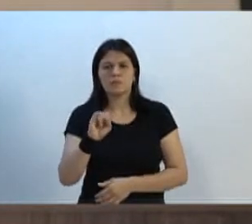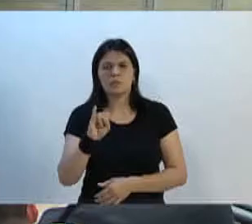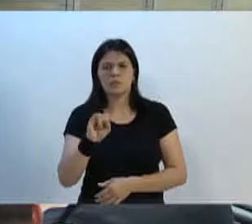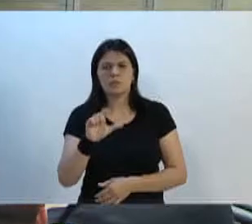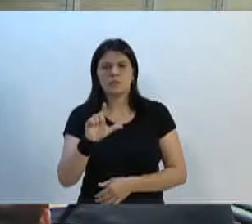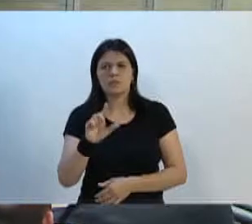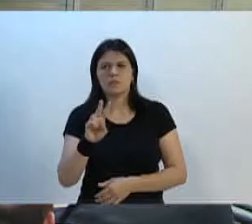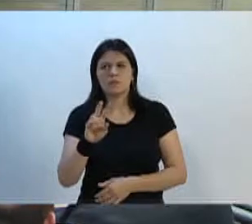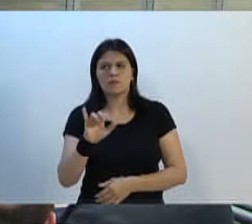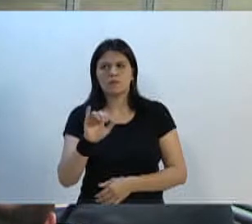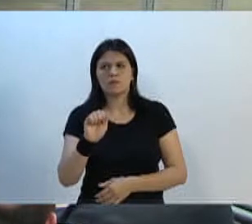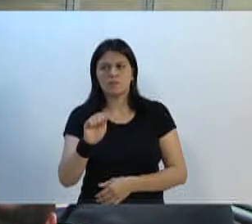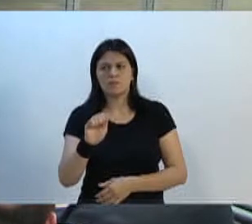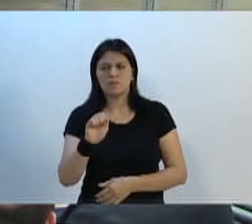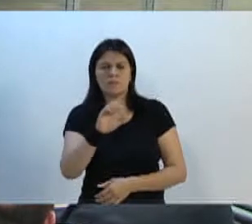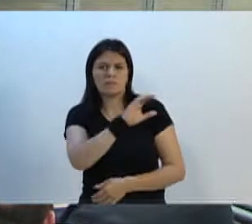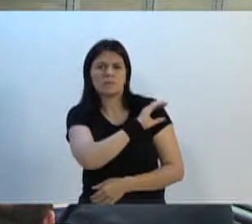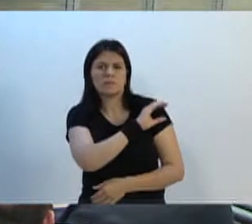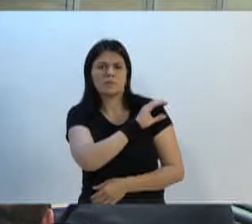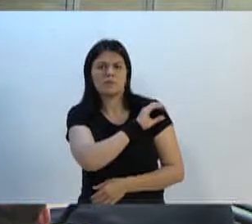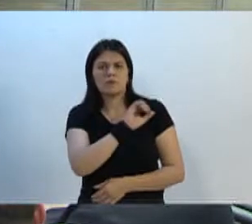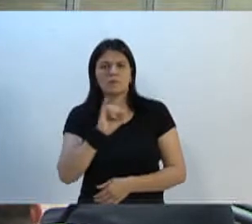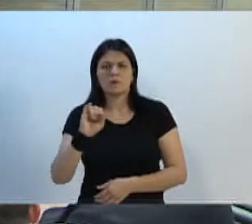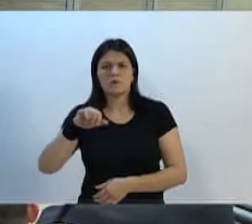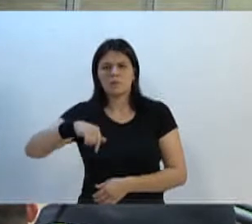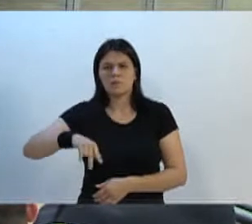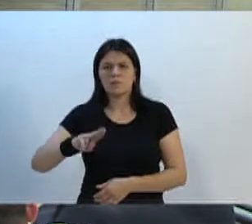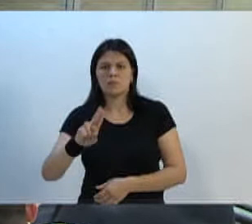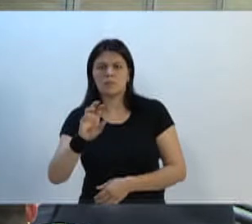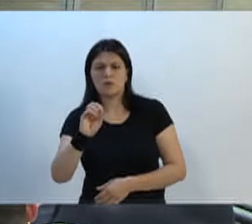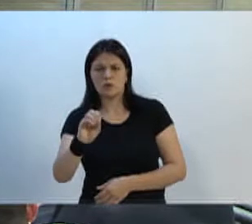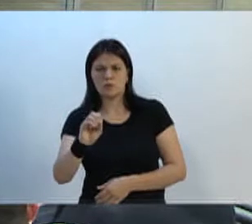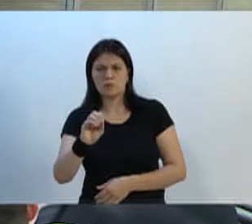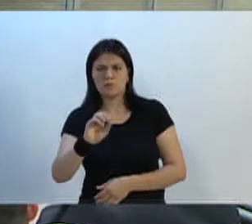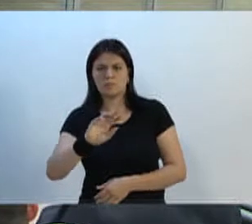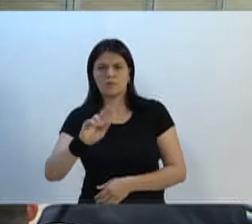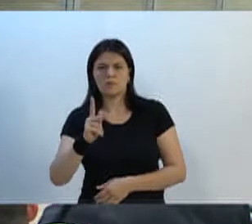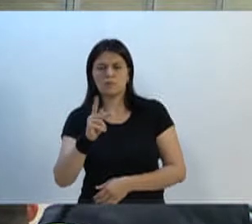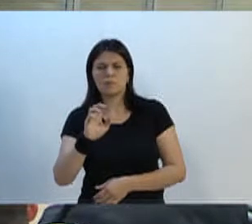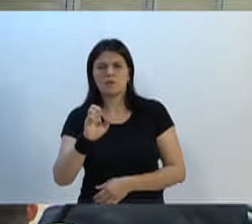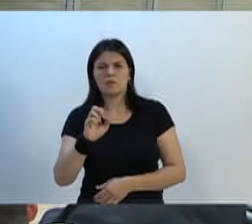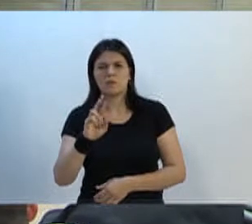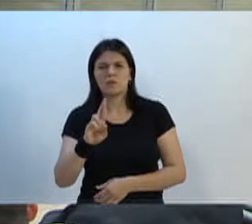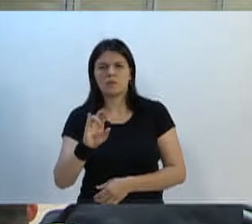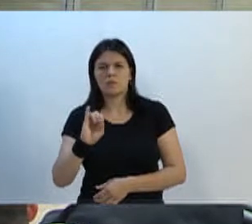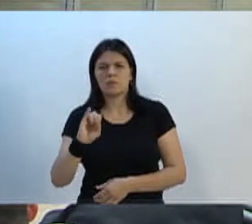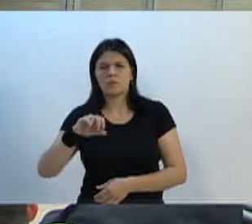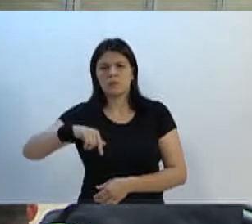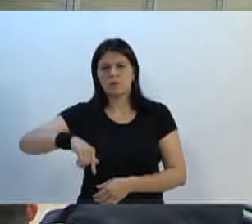coordenadora pedagógica também do ci Igor Hering pelo tempo de 3 minutos